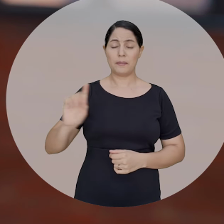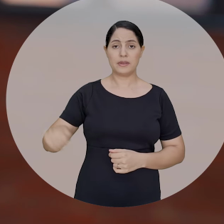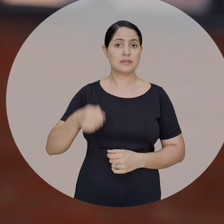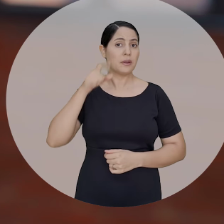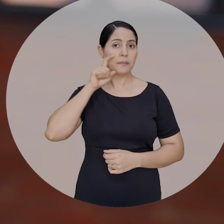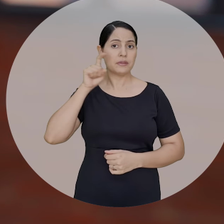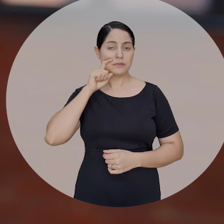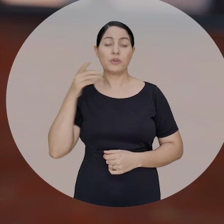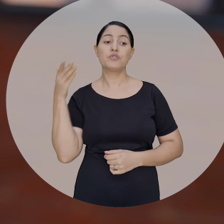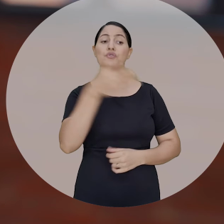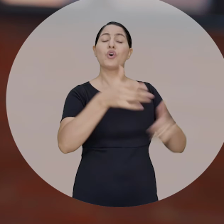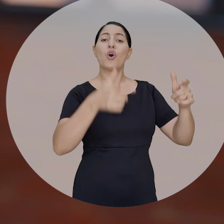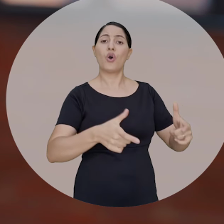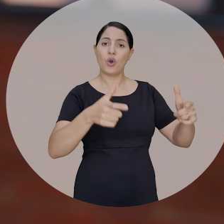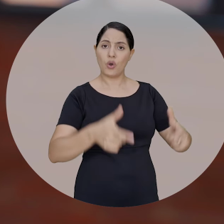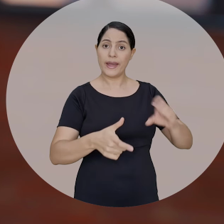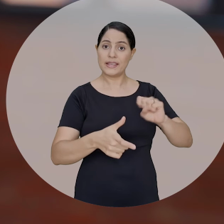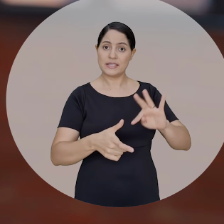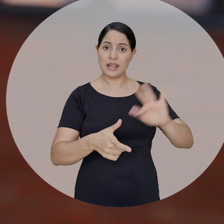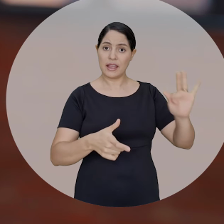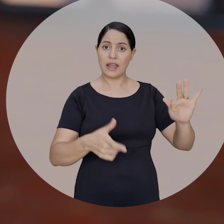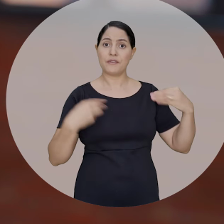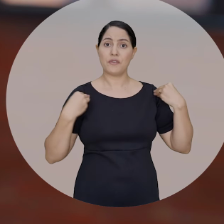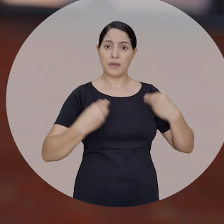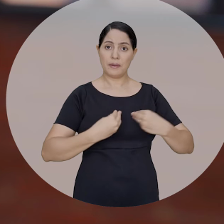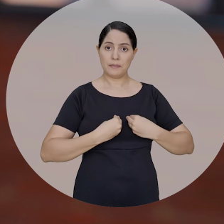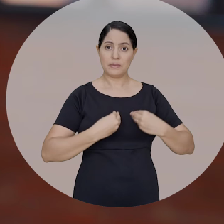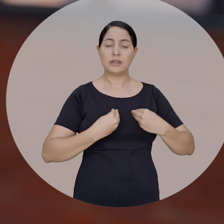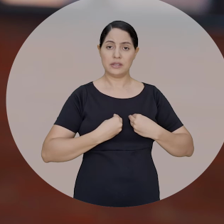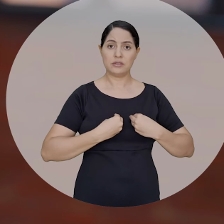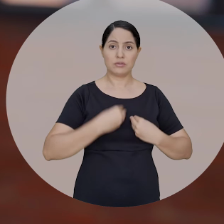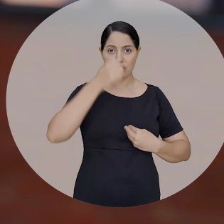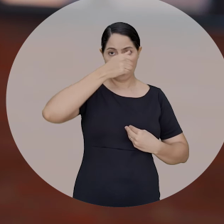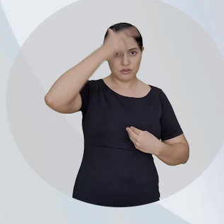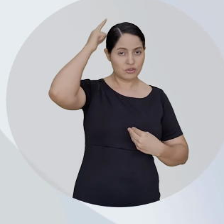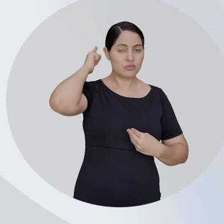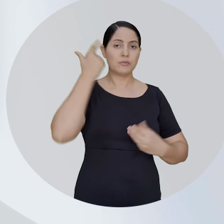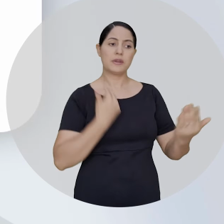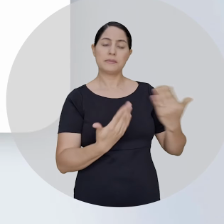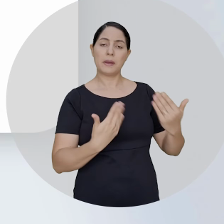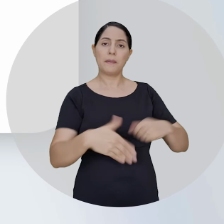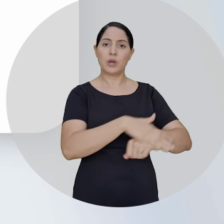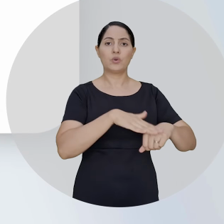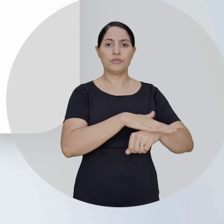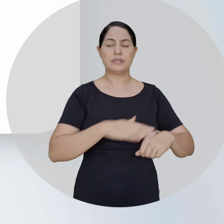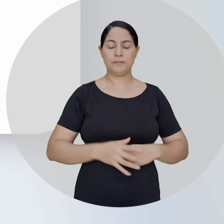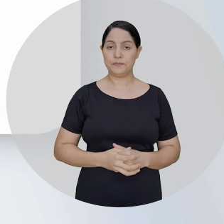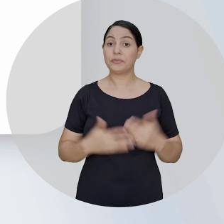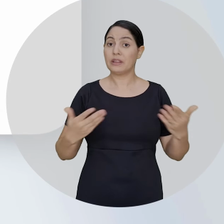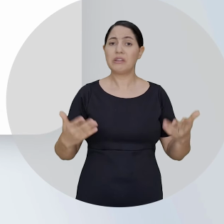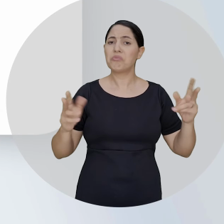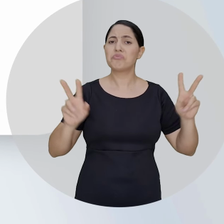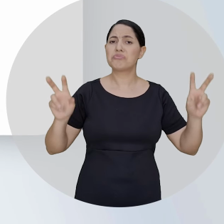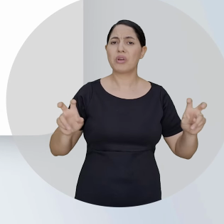Simonetti, junto ao ministro Alexandre de Moraes, para garantir o pleno exercício da advocacia. Garantir o pleno